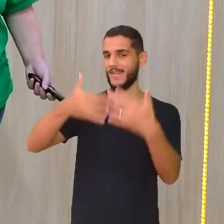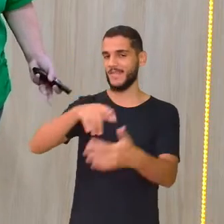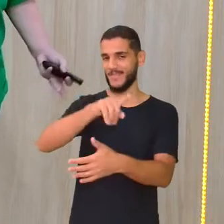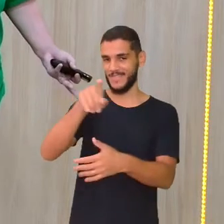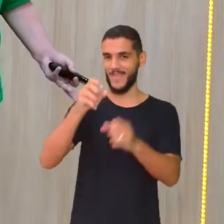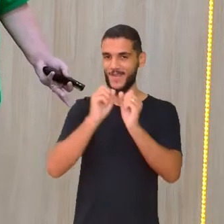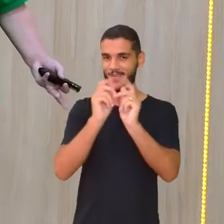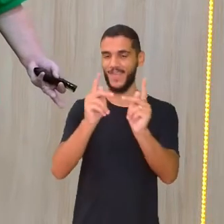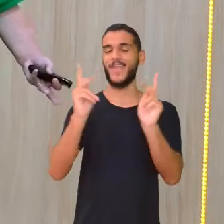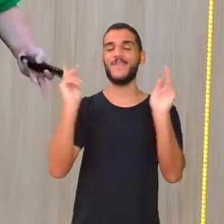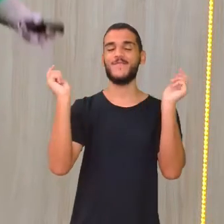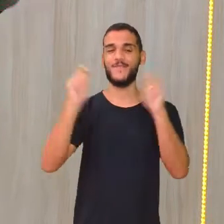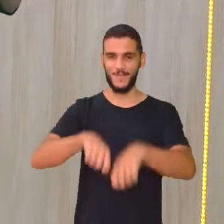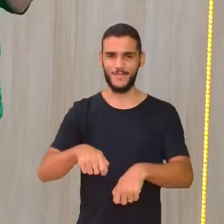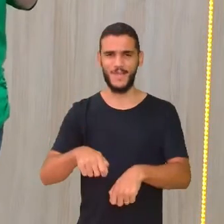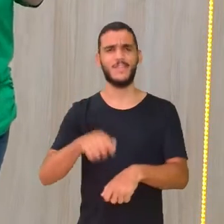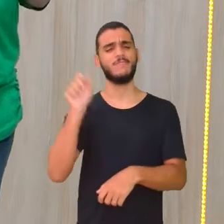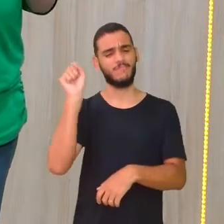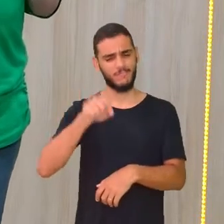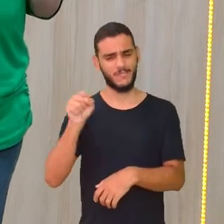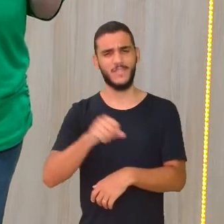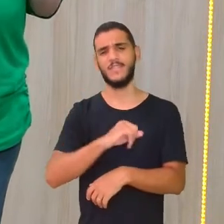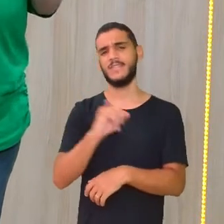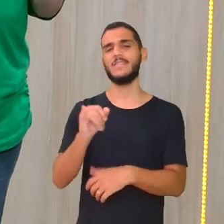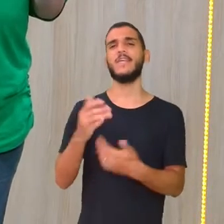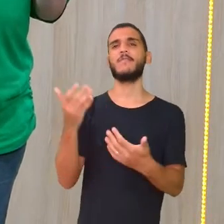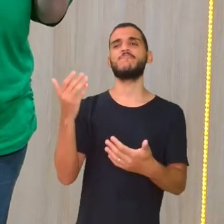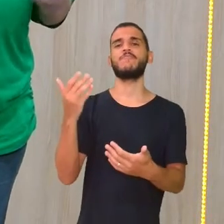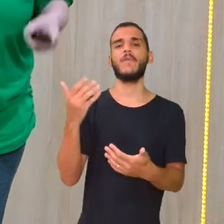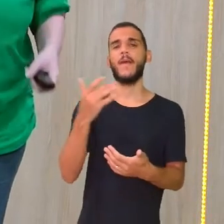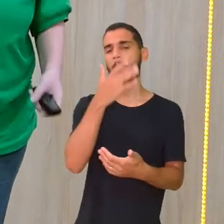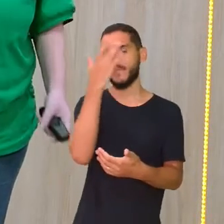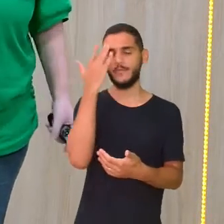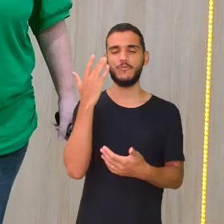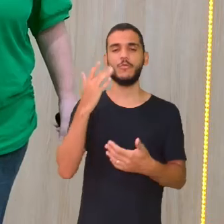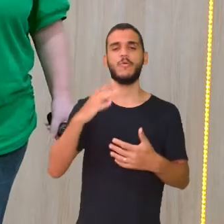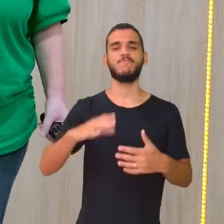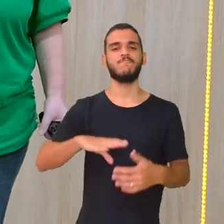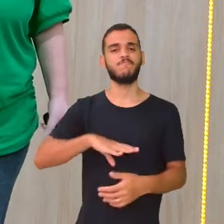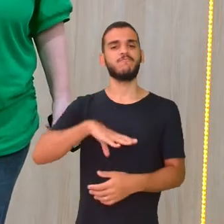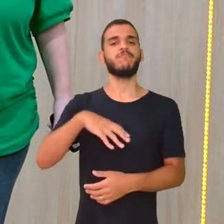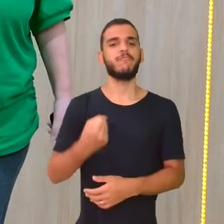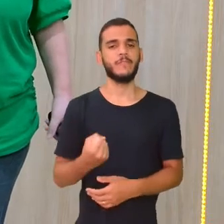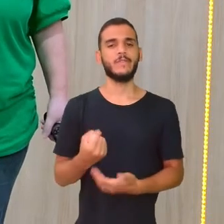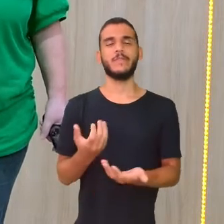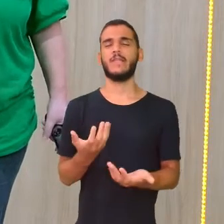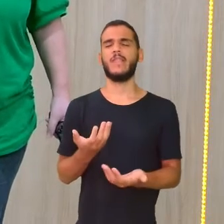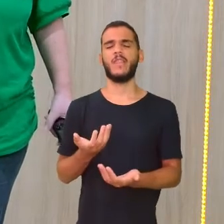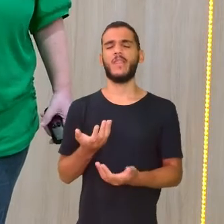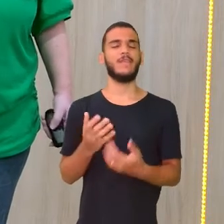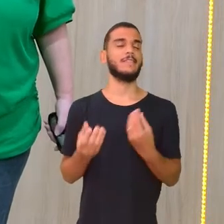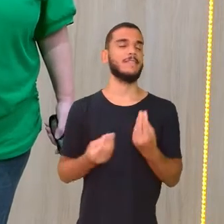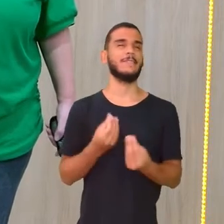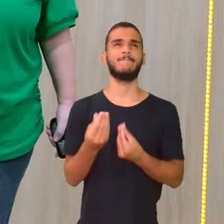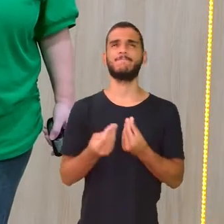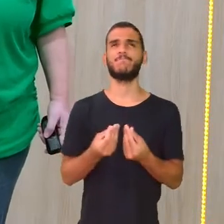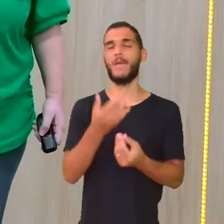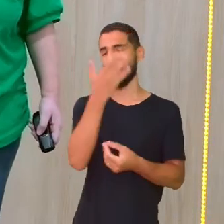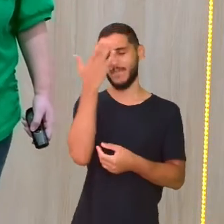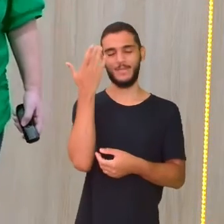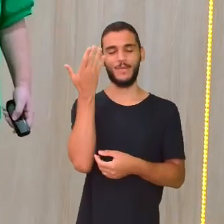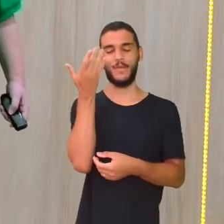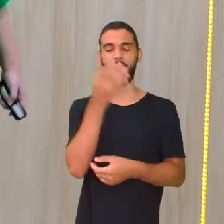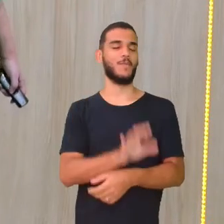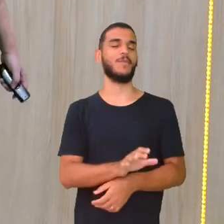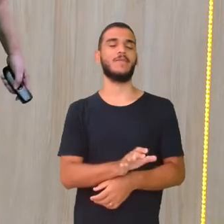Pode? Claro que sim. Se você está ali, no esforço, querendo, e se não conseguir, faz mal não. Tem o tempo de chegar